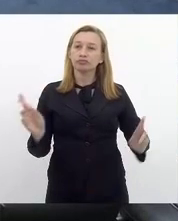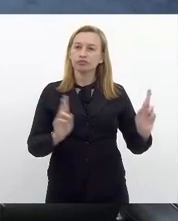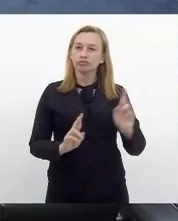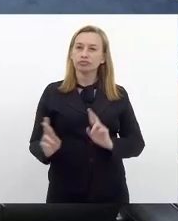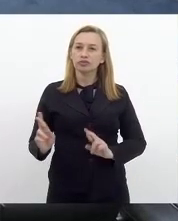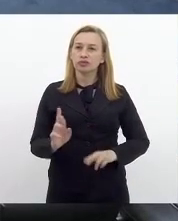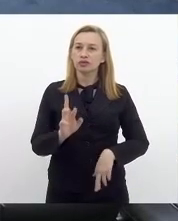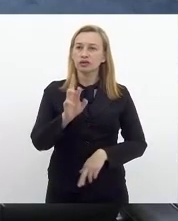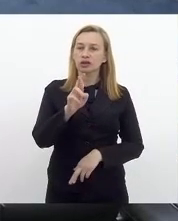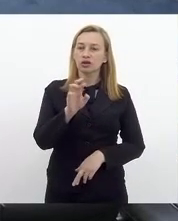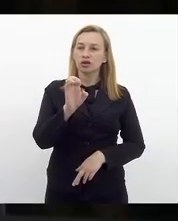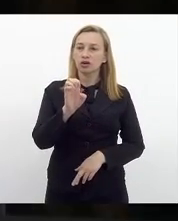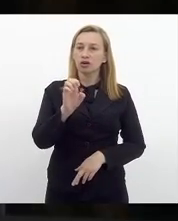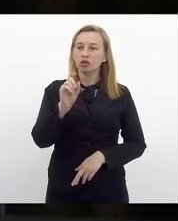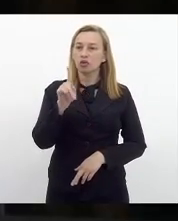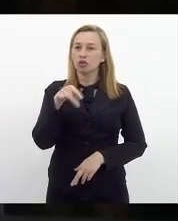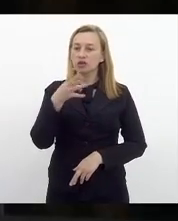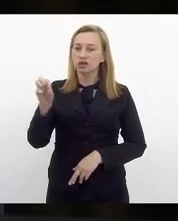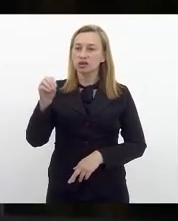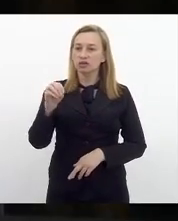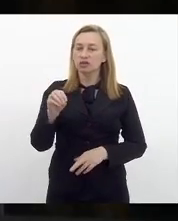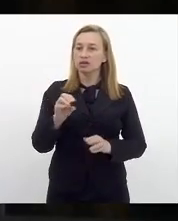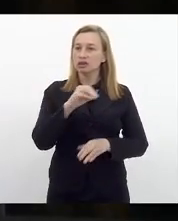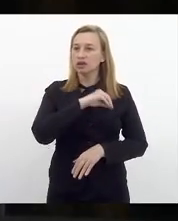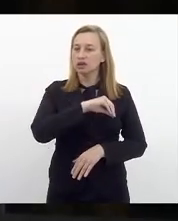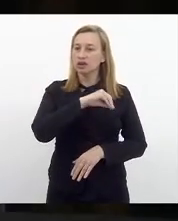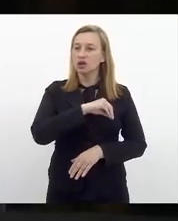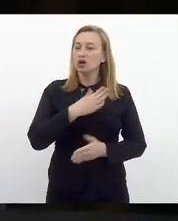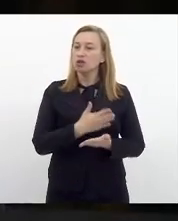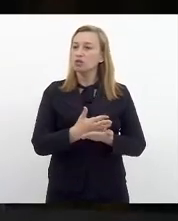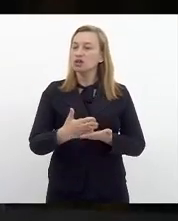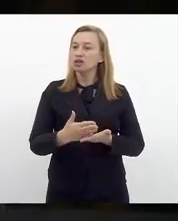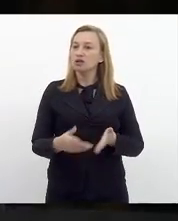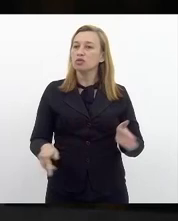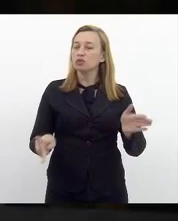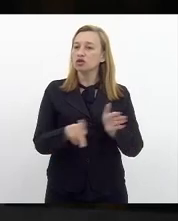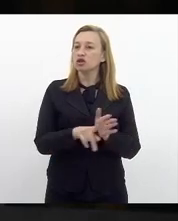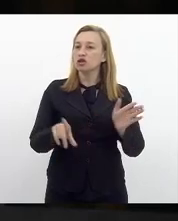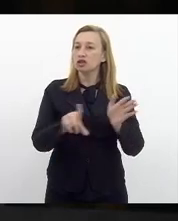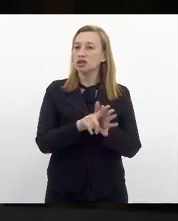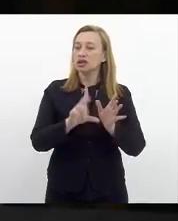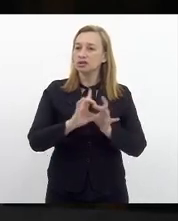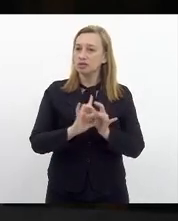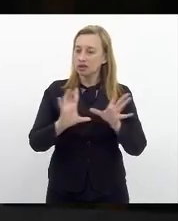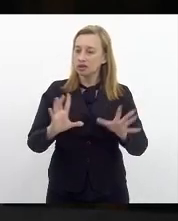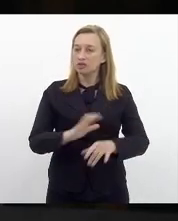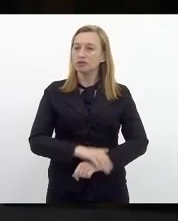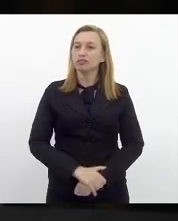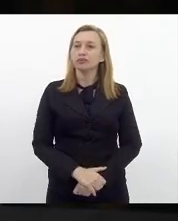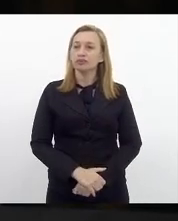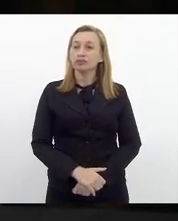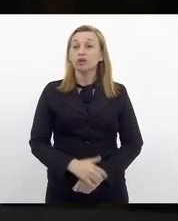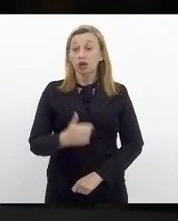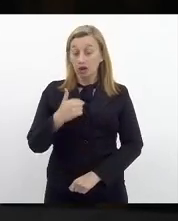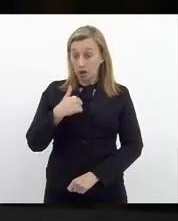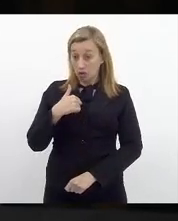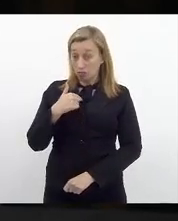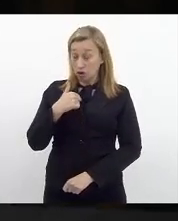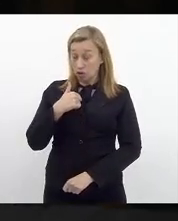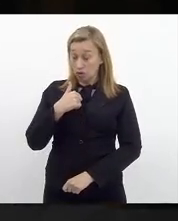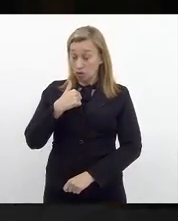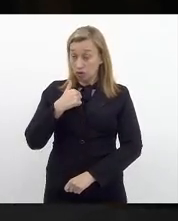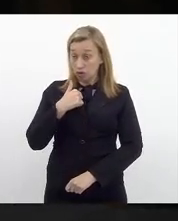a recomposição salarial e nós comer são comprou Jade lei autorizativa eu fui eu que